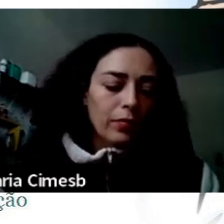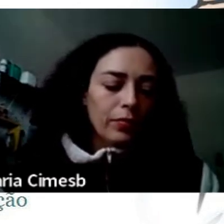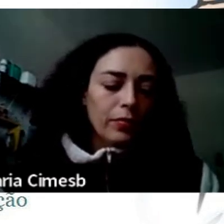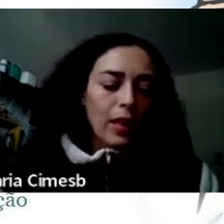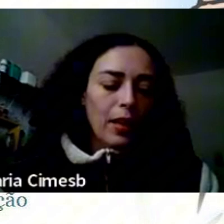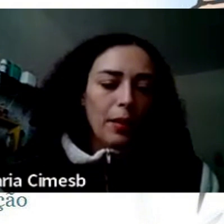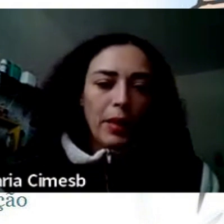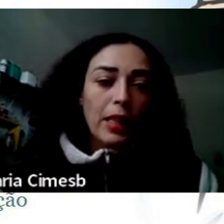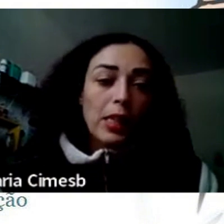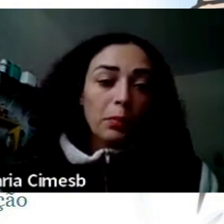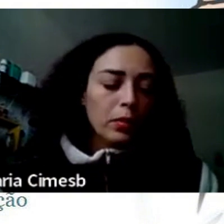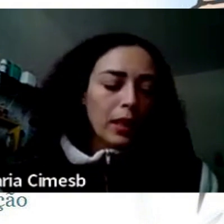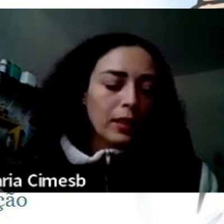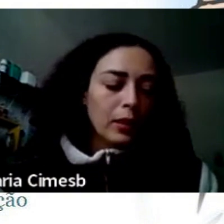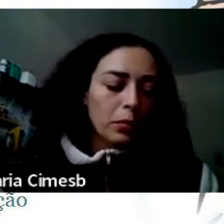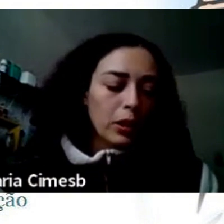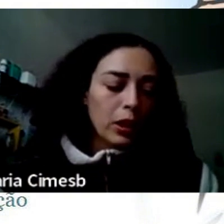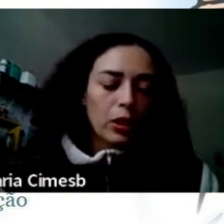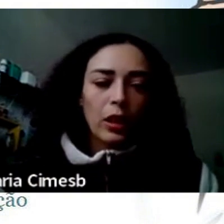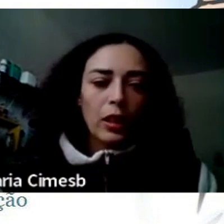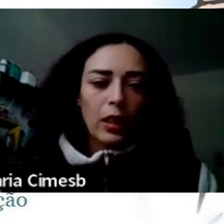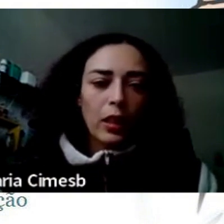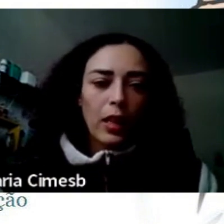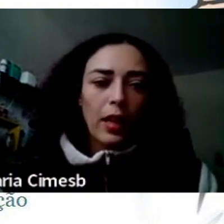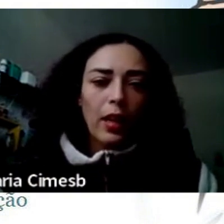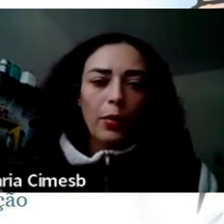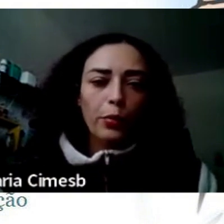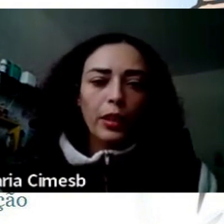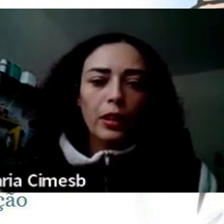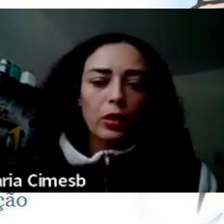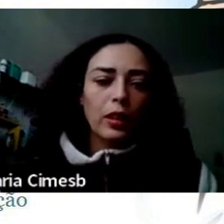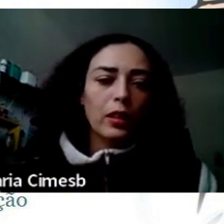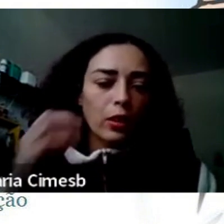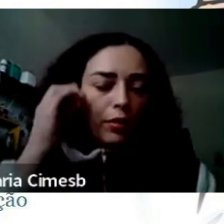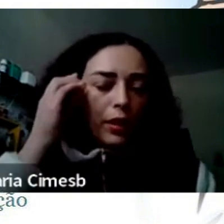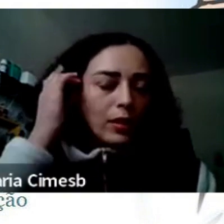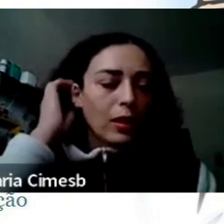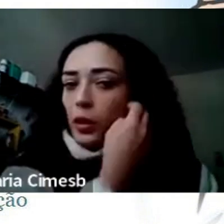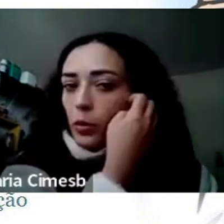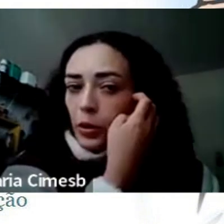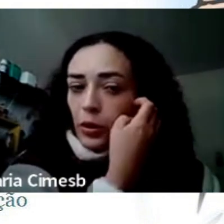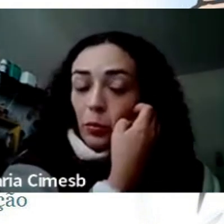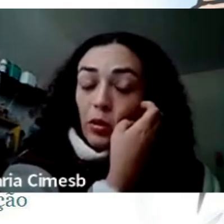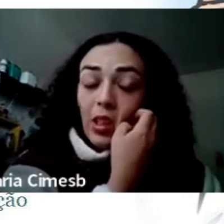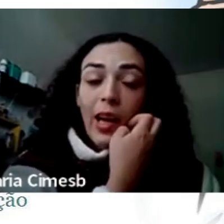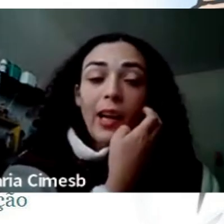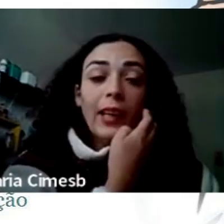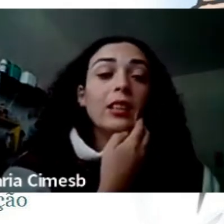diante. Então, é bem amplo, assim como a gente que é ouvinte, né? Tem diversas